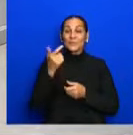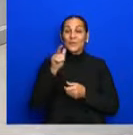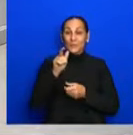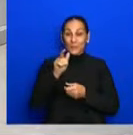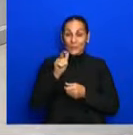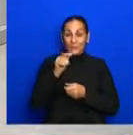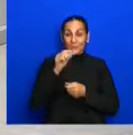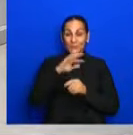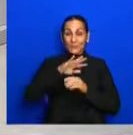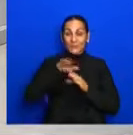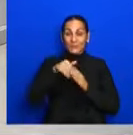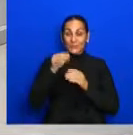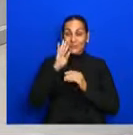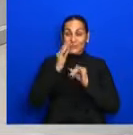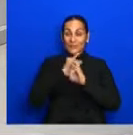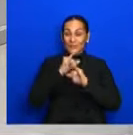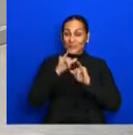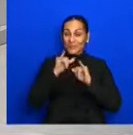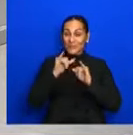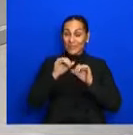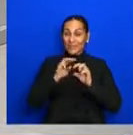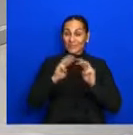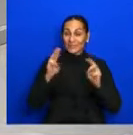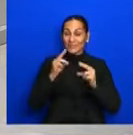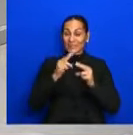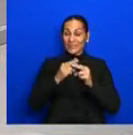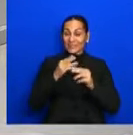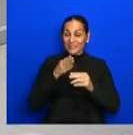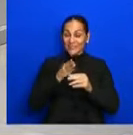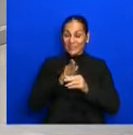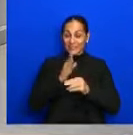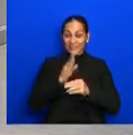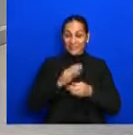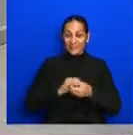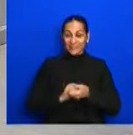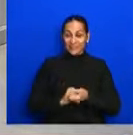apuração, todos os resultados serão publicados em loterias.caixa.gov.br.